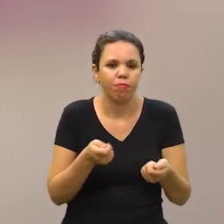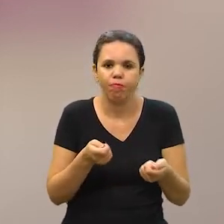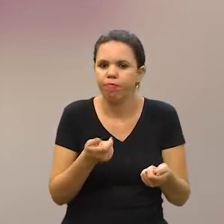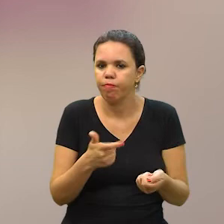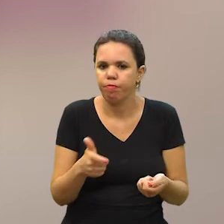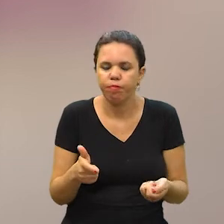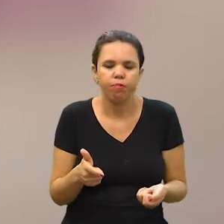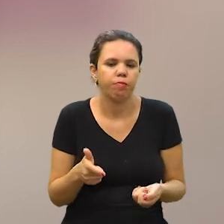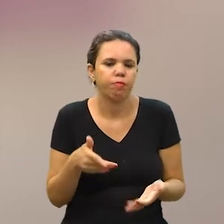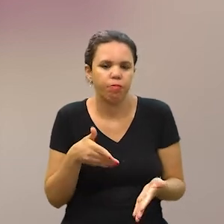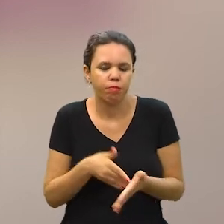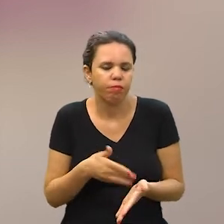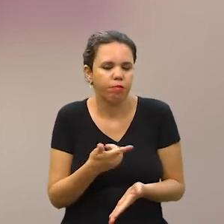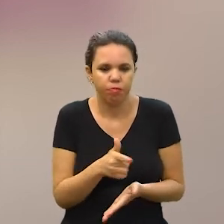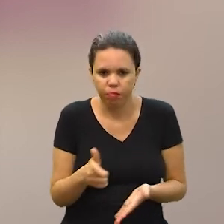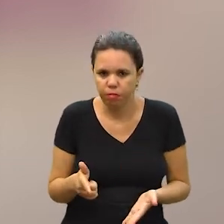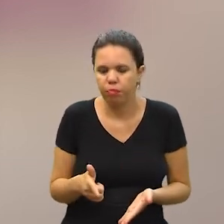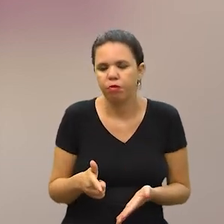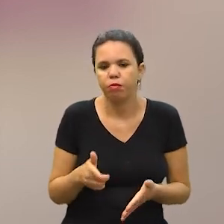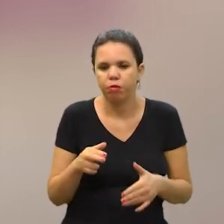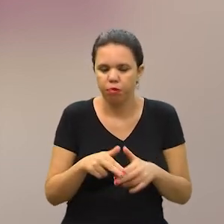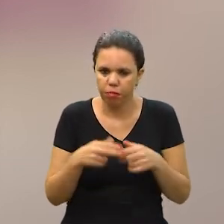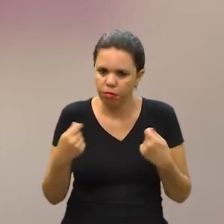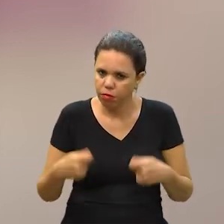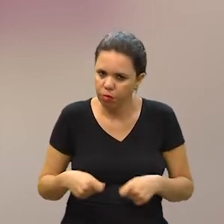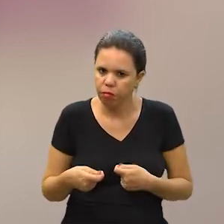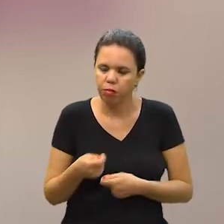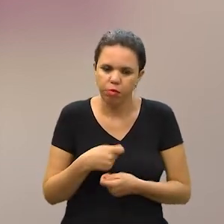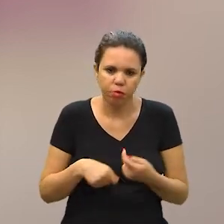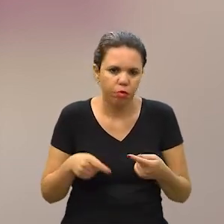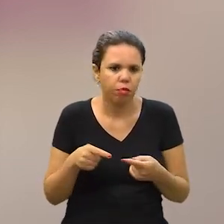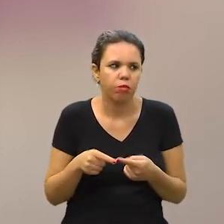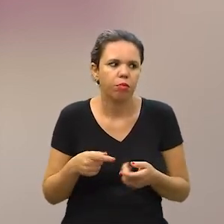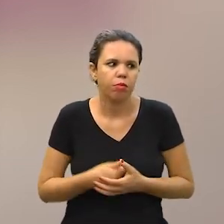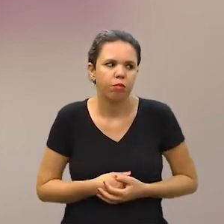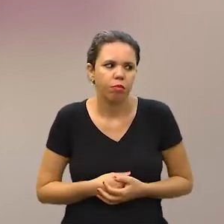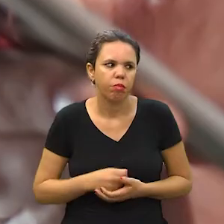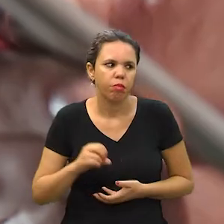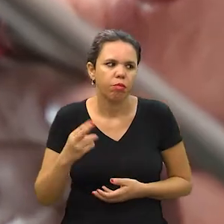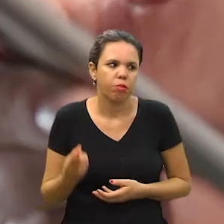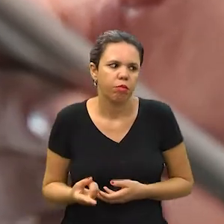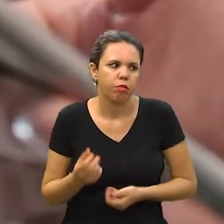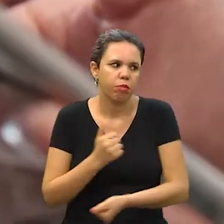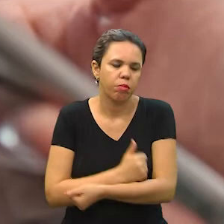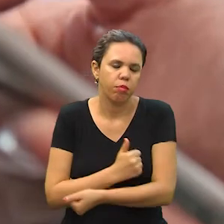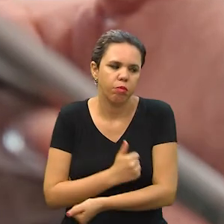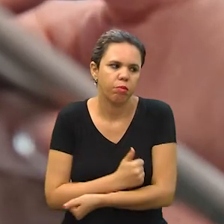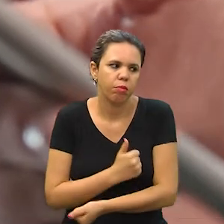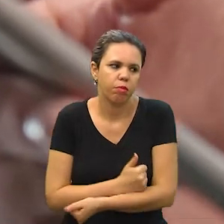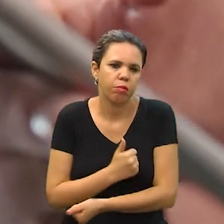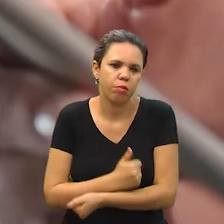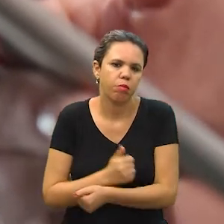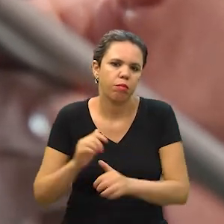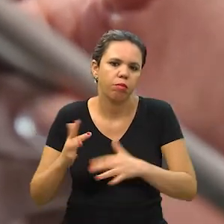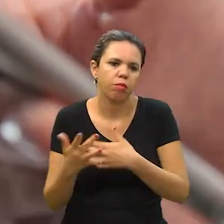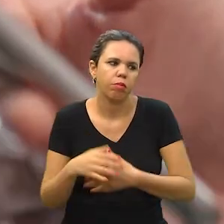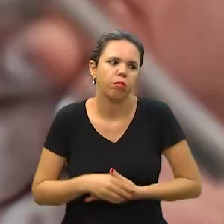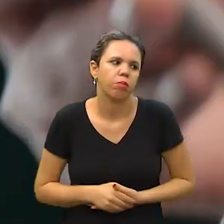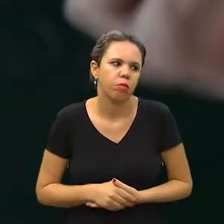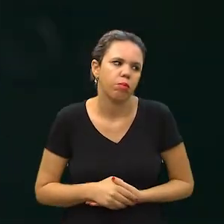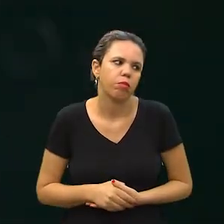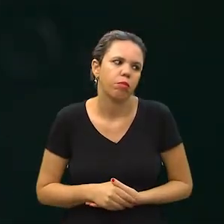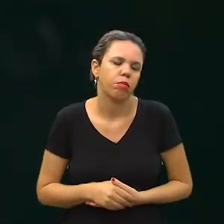freio também que deveria ter, então nós podemos ter a associação do vício em games ou vício em mídias sociais,